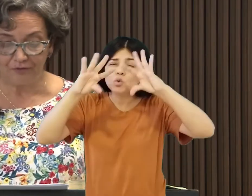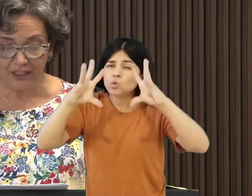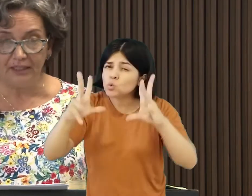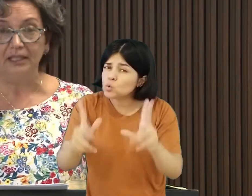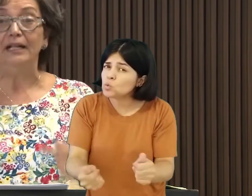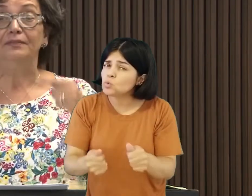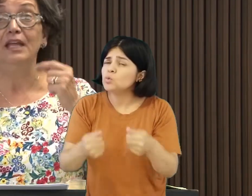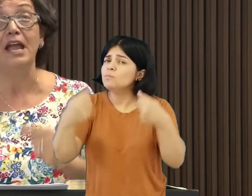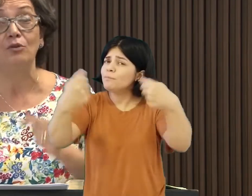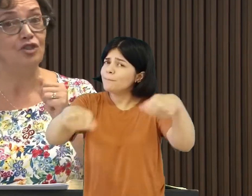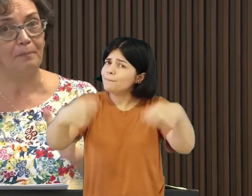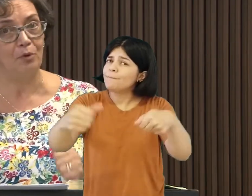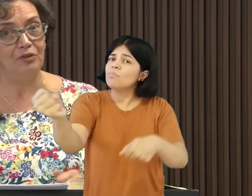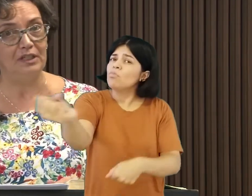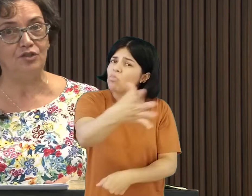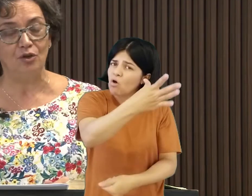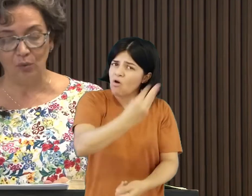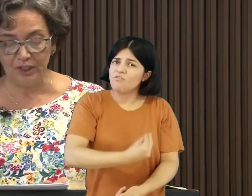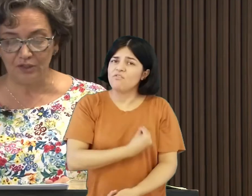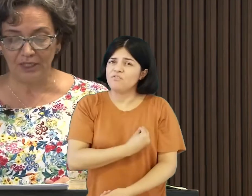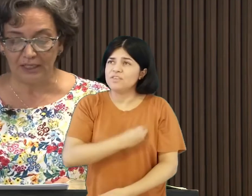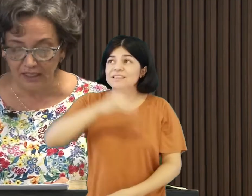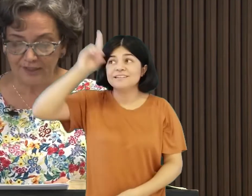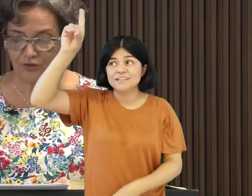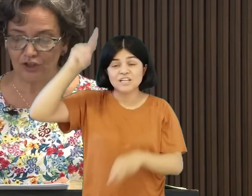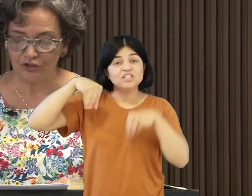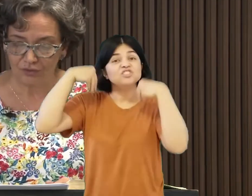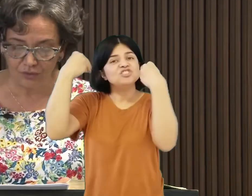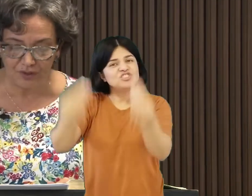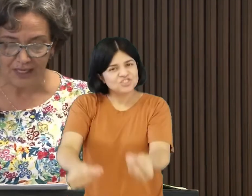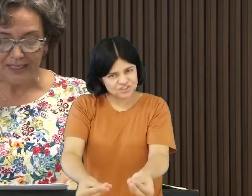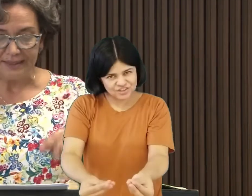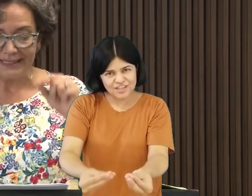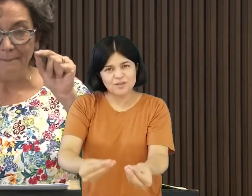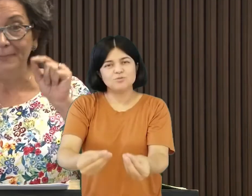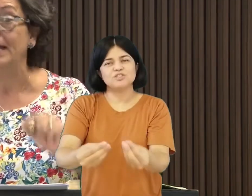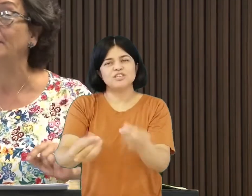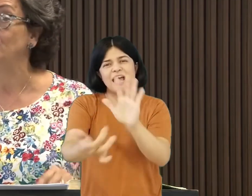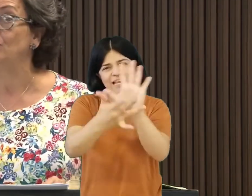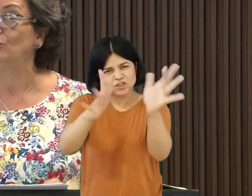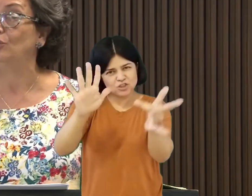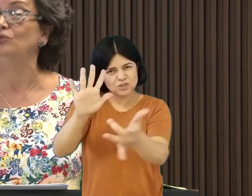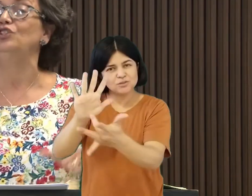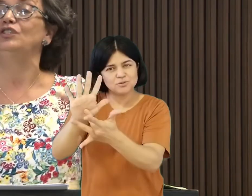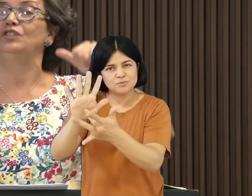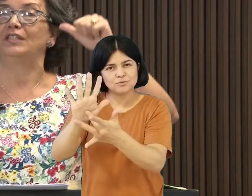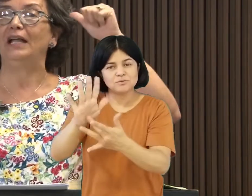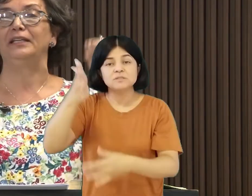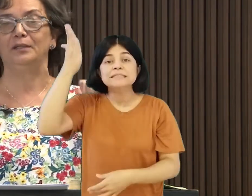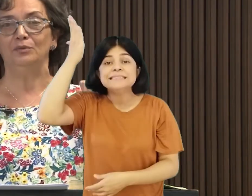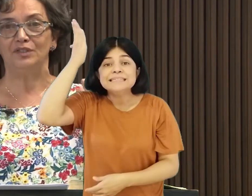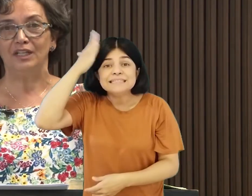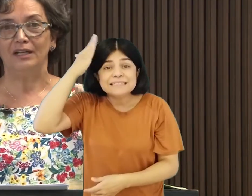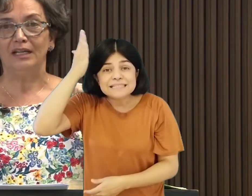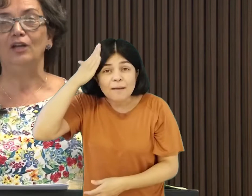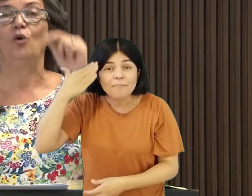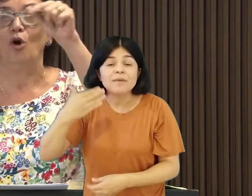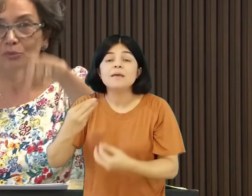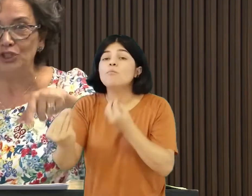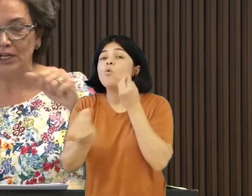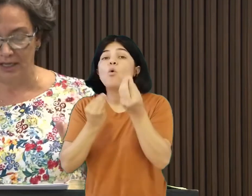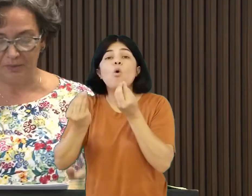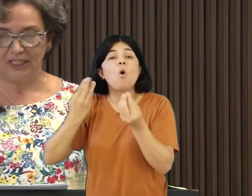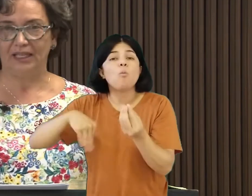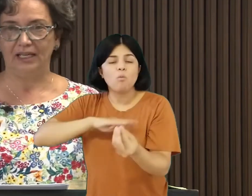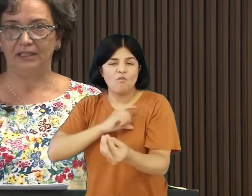nova vida, Deus já providenciou isso em Cristo Jesus. Sabemos de onde saímos e